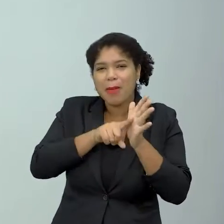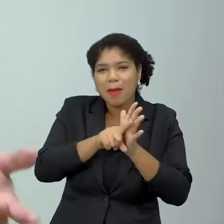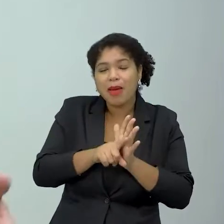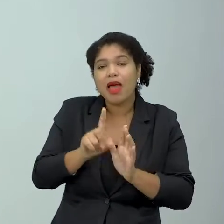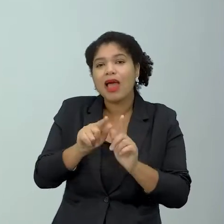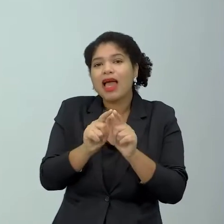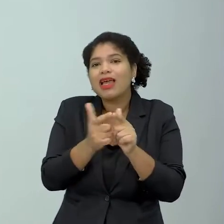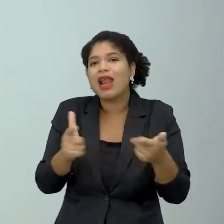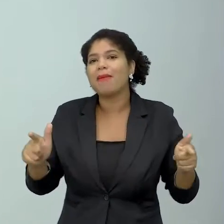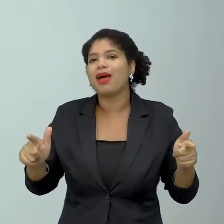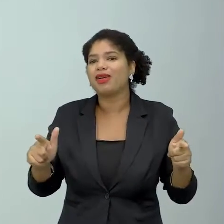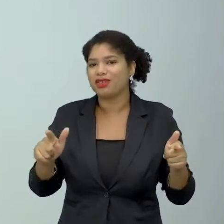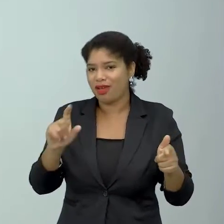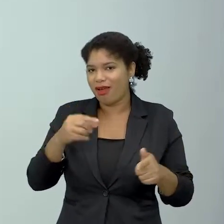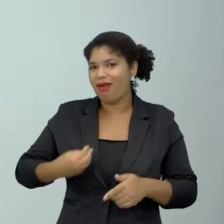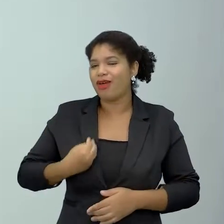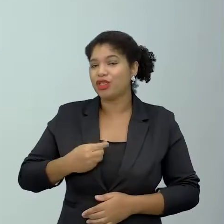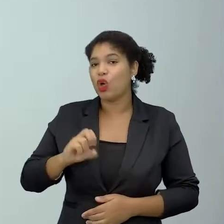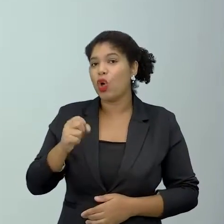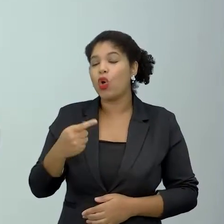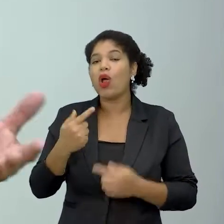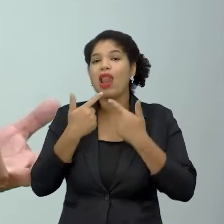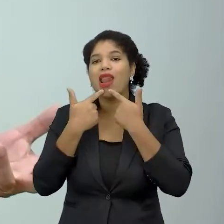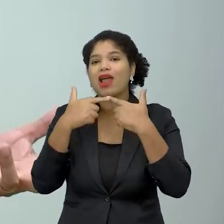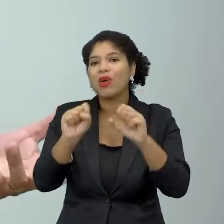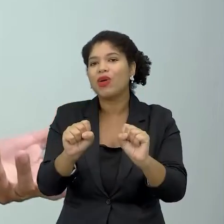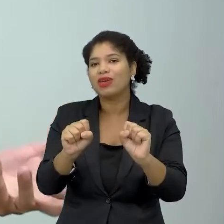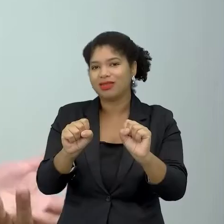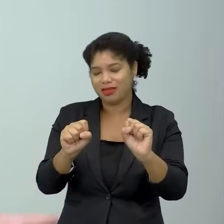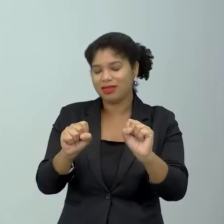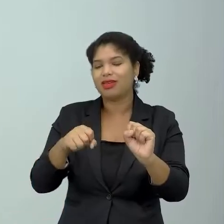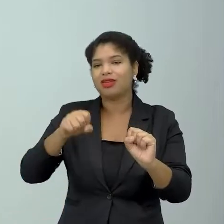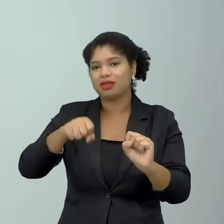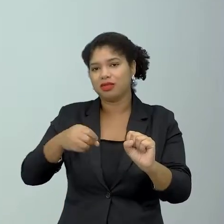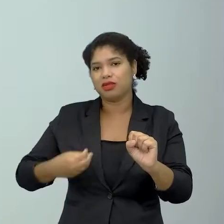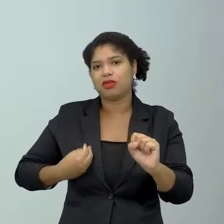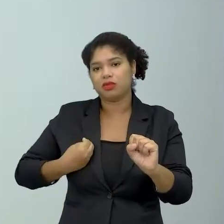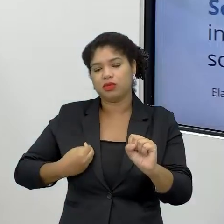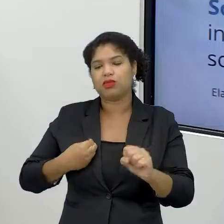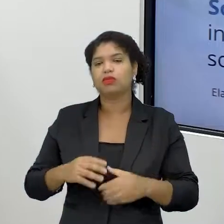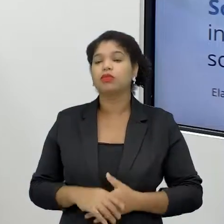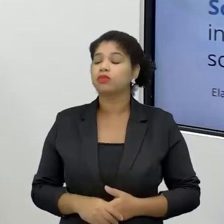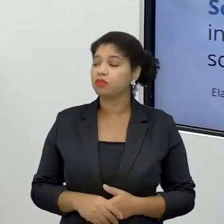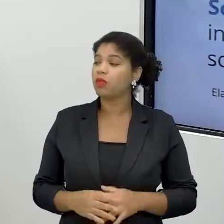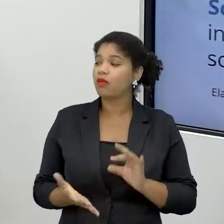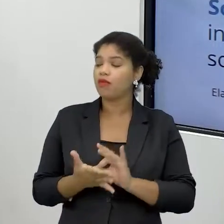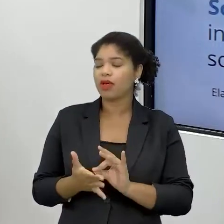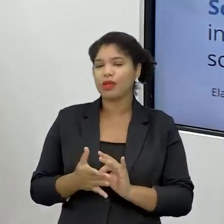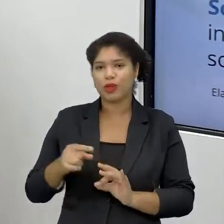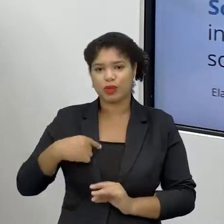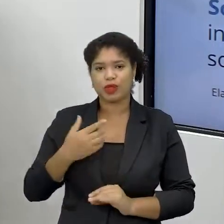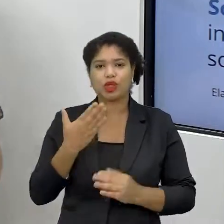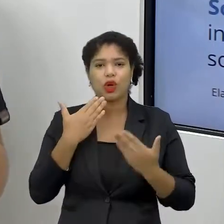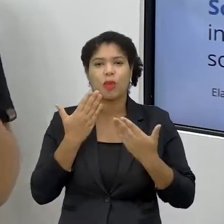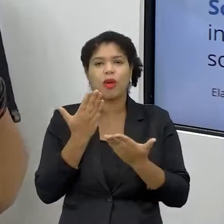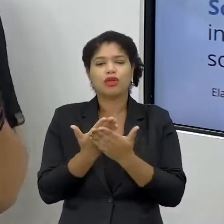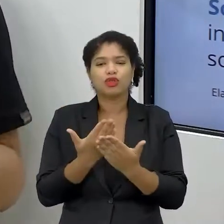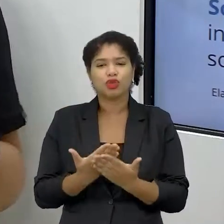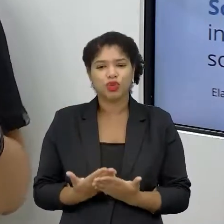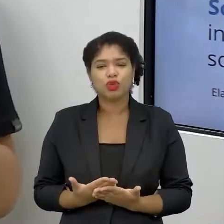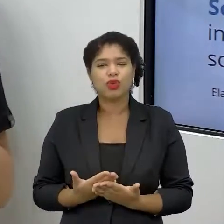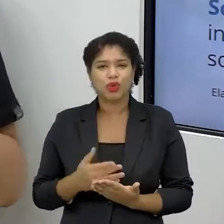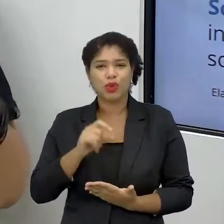gramática histórica, tem uma coisa chamada linguística, ou seja, tudo isso aí é ciência. Então, e a gente estava conversando justamente